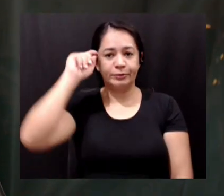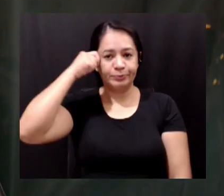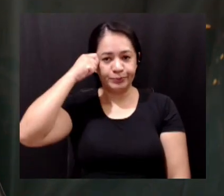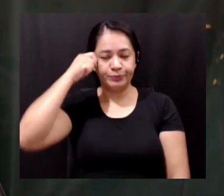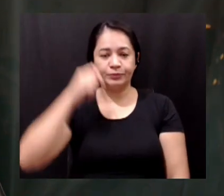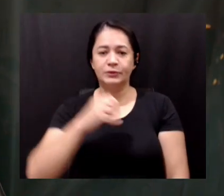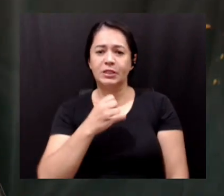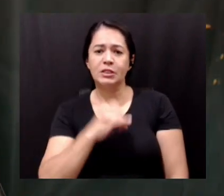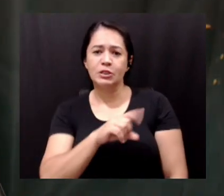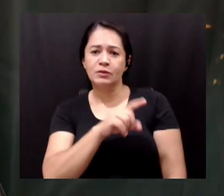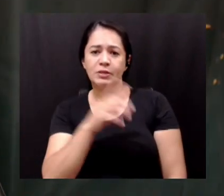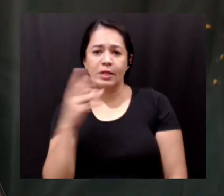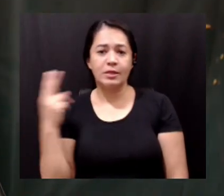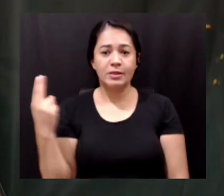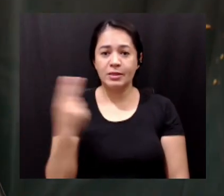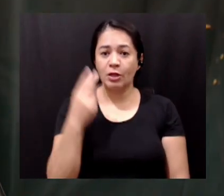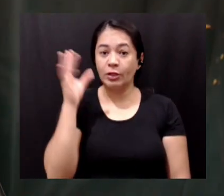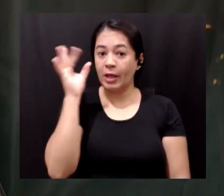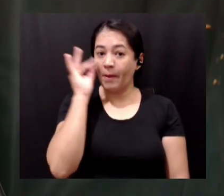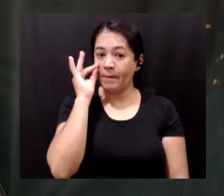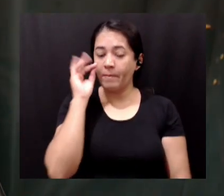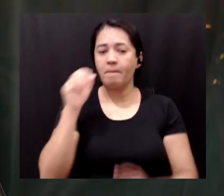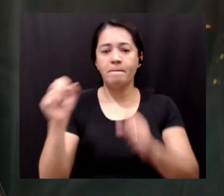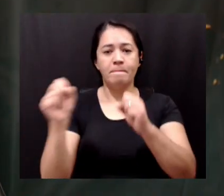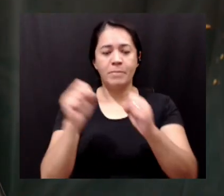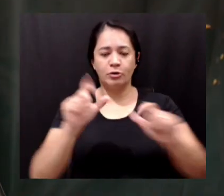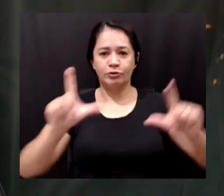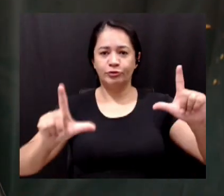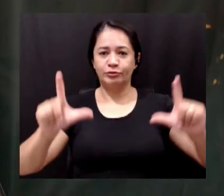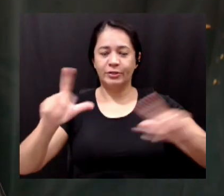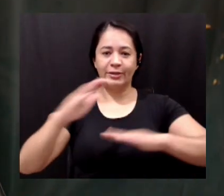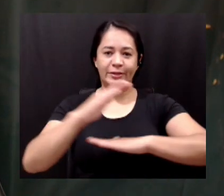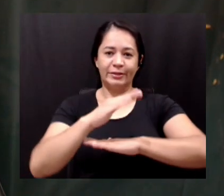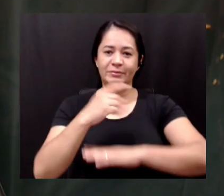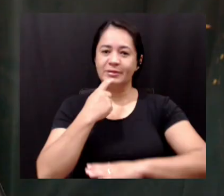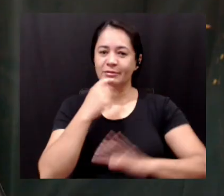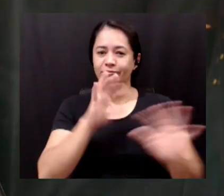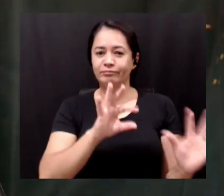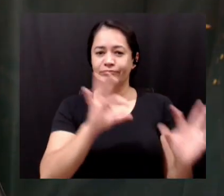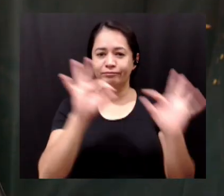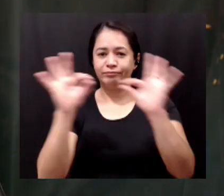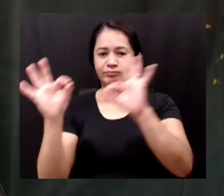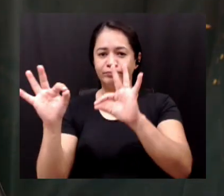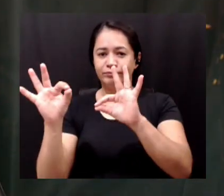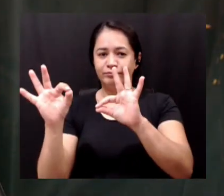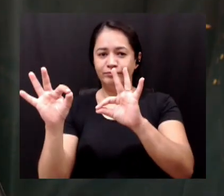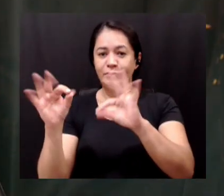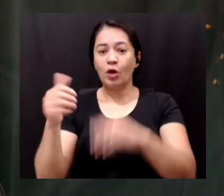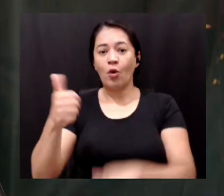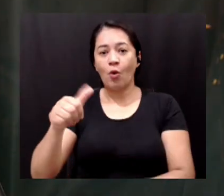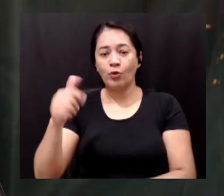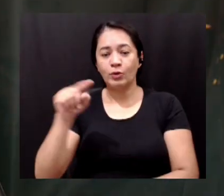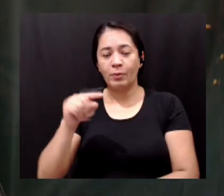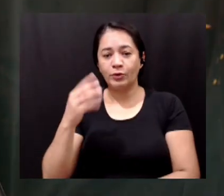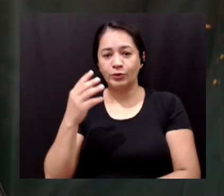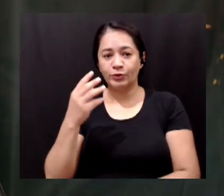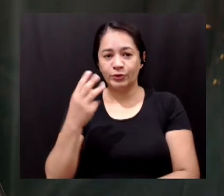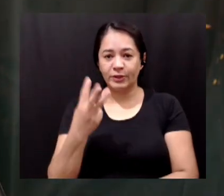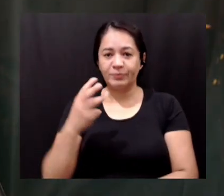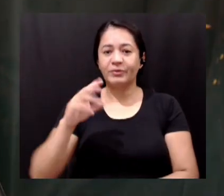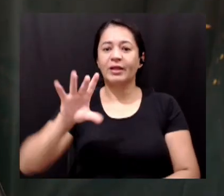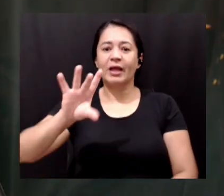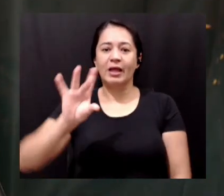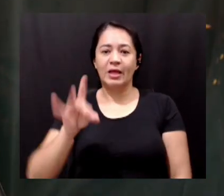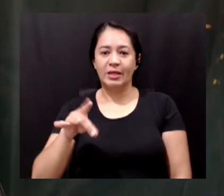pode assistir aqui pela TV Câmara Campinas. Estamos no 11.3 sinal digital, no canal 4 da NET e também no 9